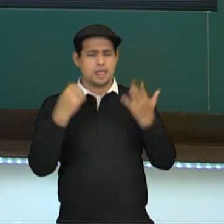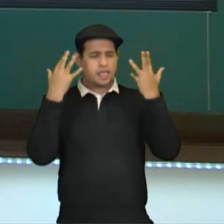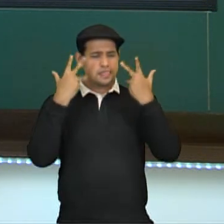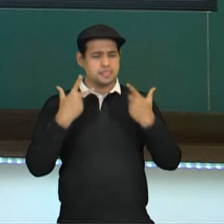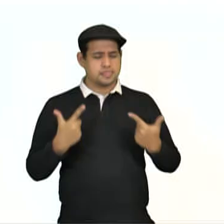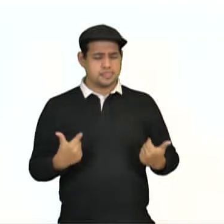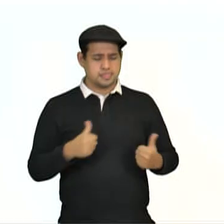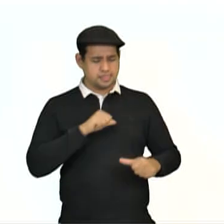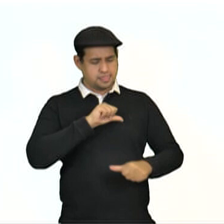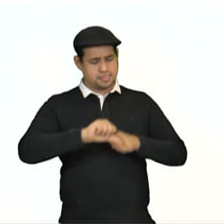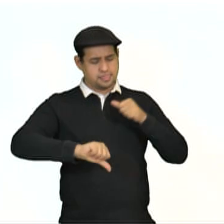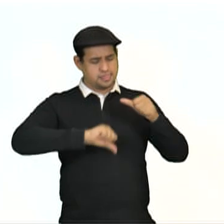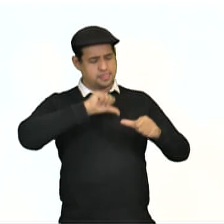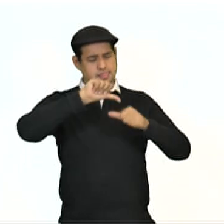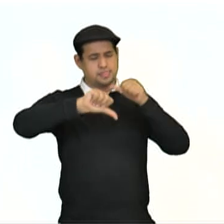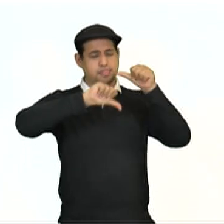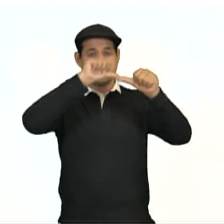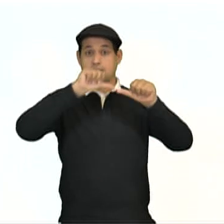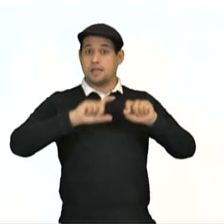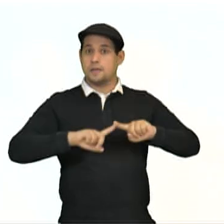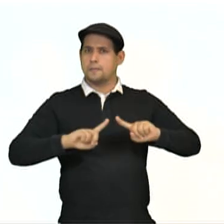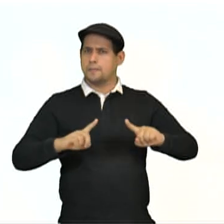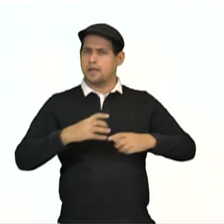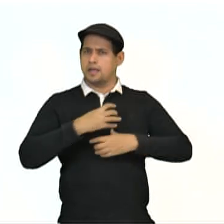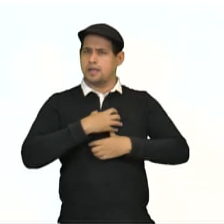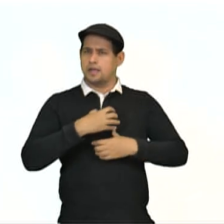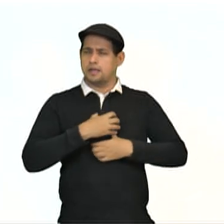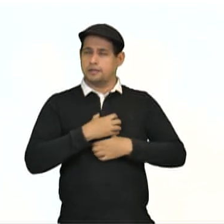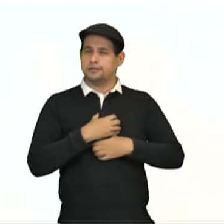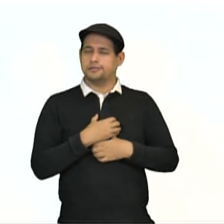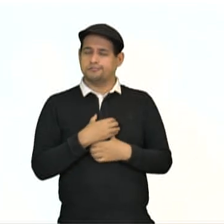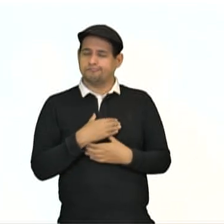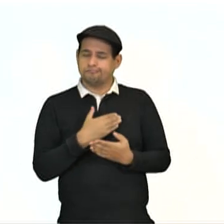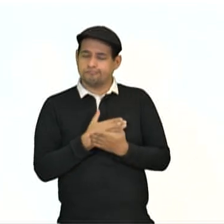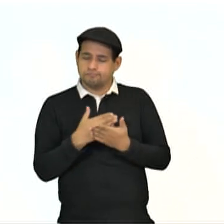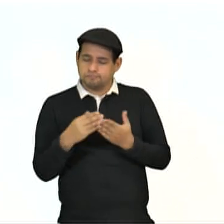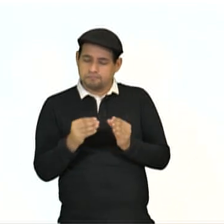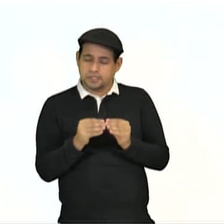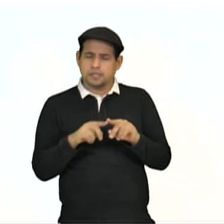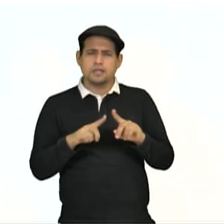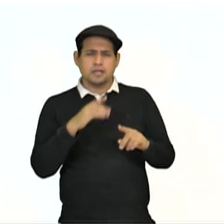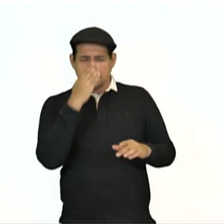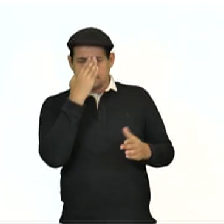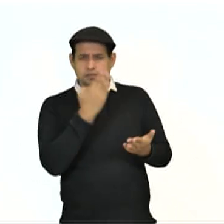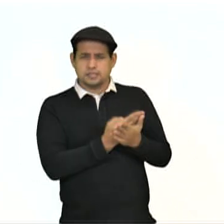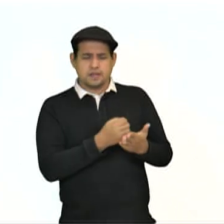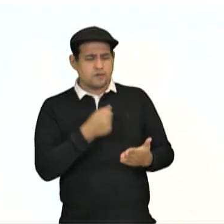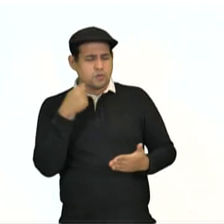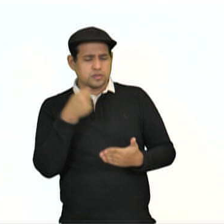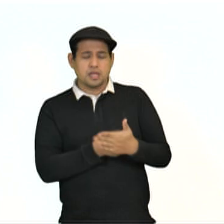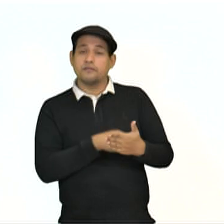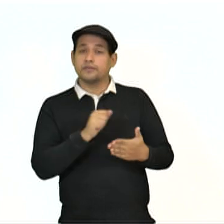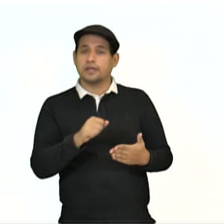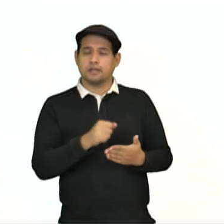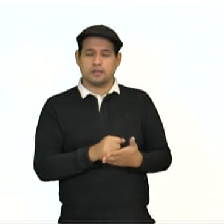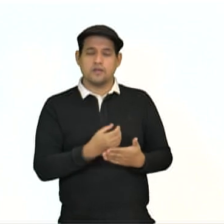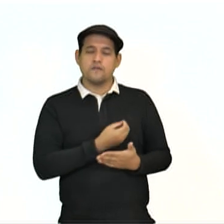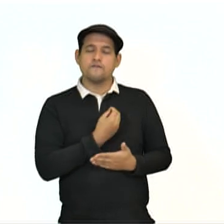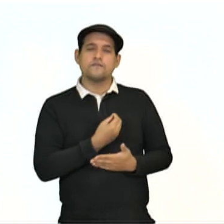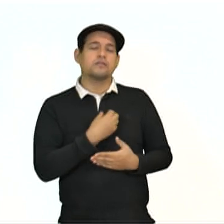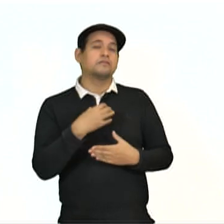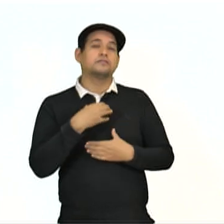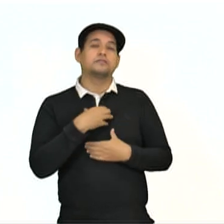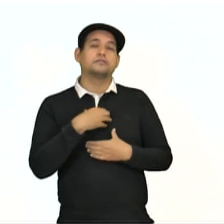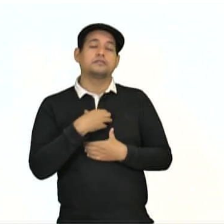elas se modificavam, mas de uma maneira restrita. Ele acreditava, ele defendia, que os seres vivos tinham um